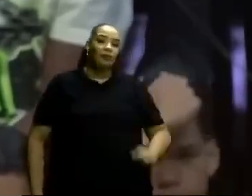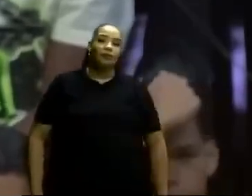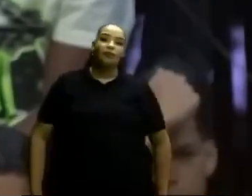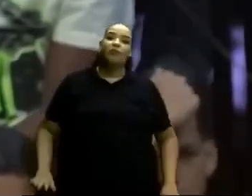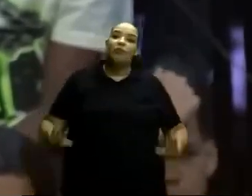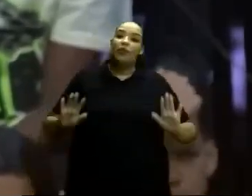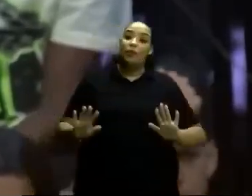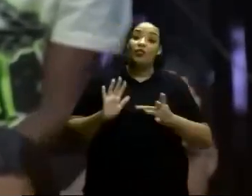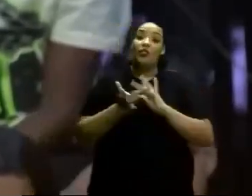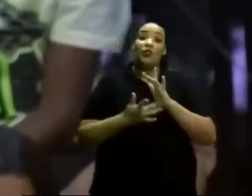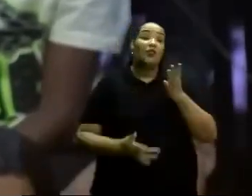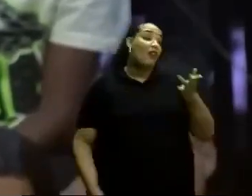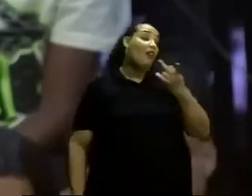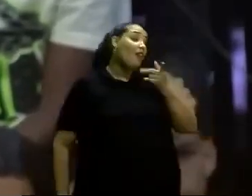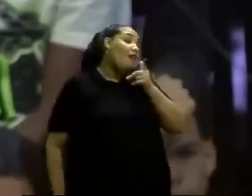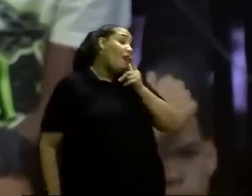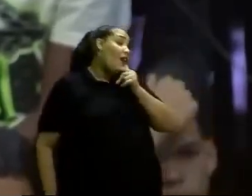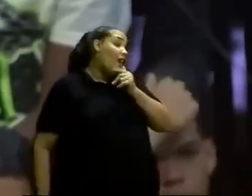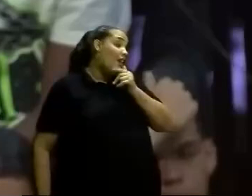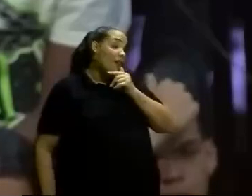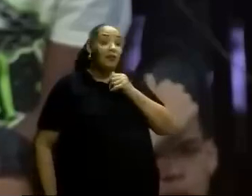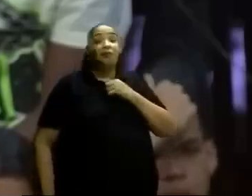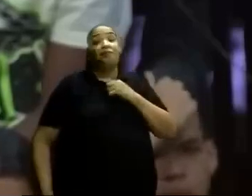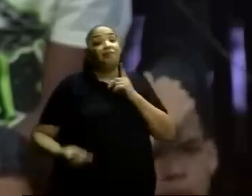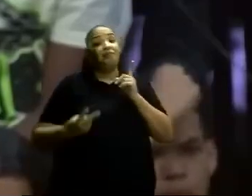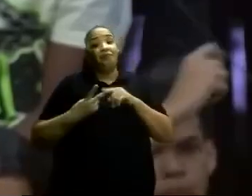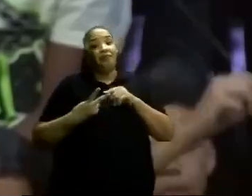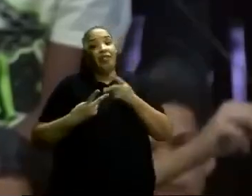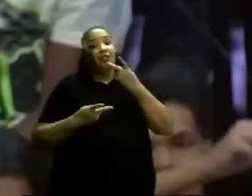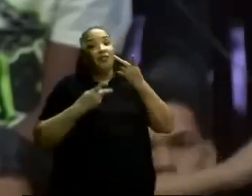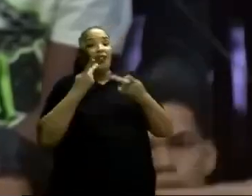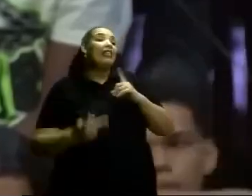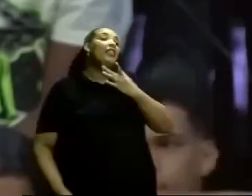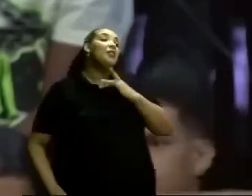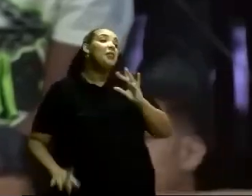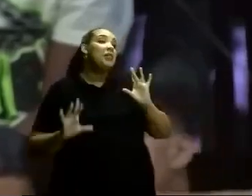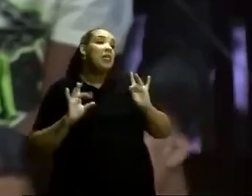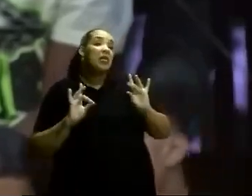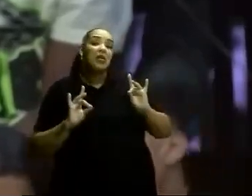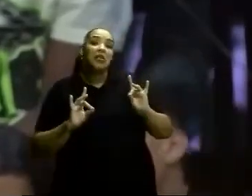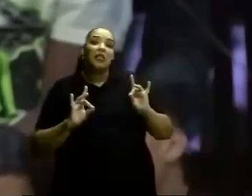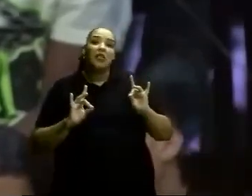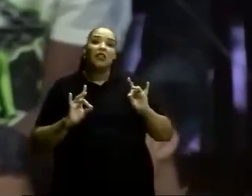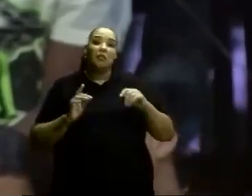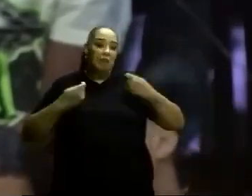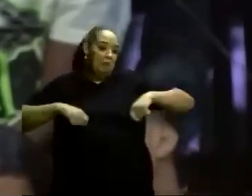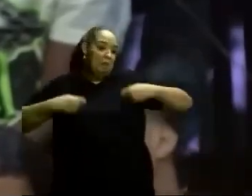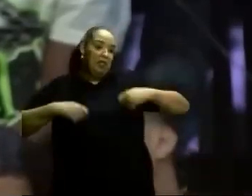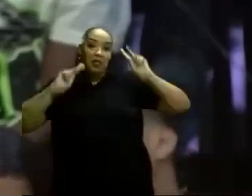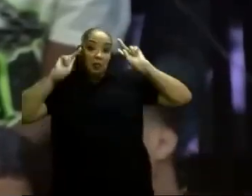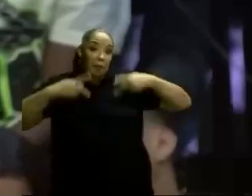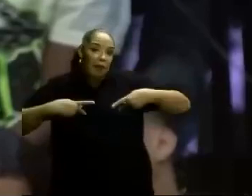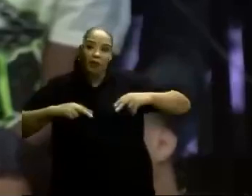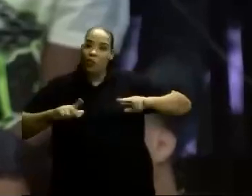Então ele não diz quero água, e também não vai dizer que tem sede, por pura necessidade de ter